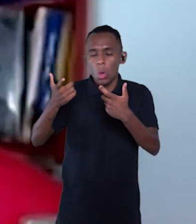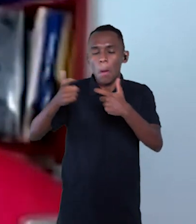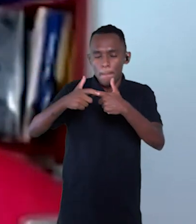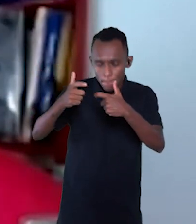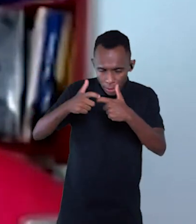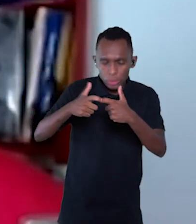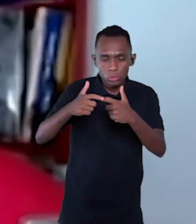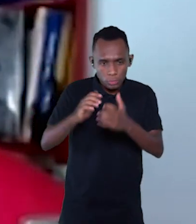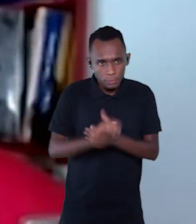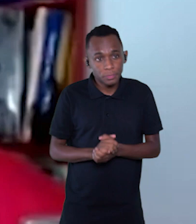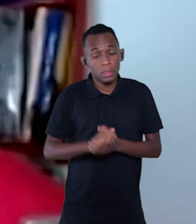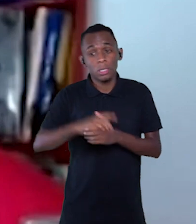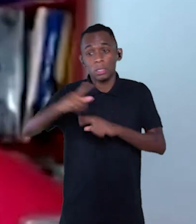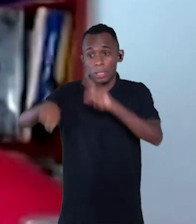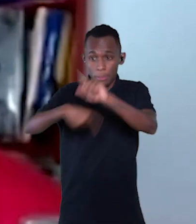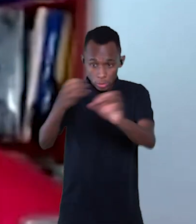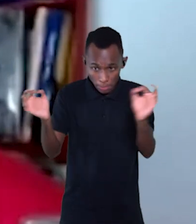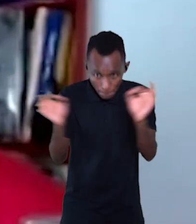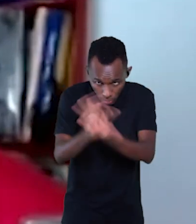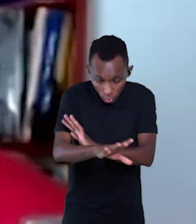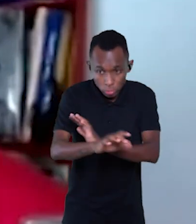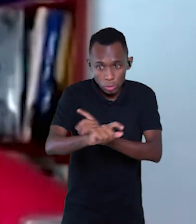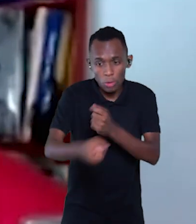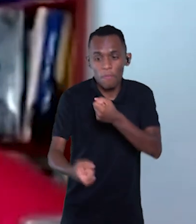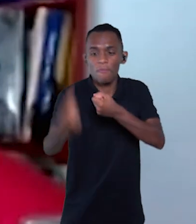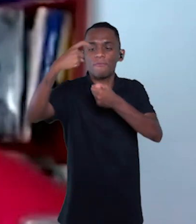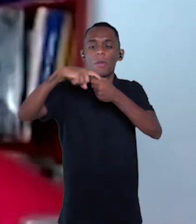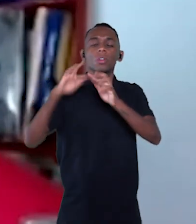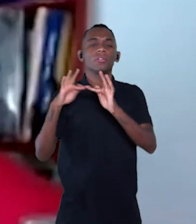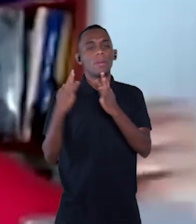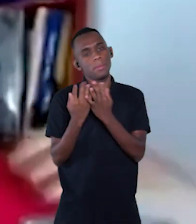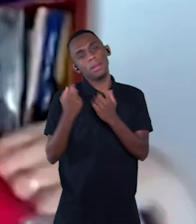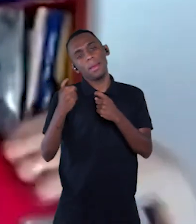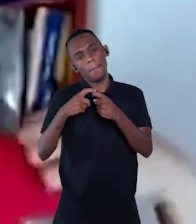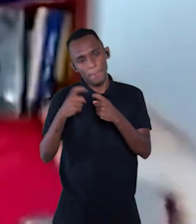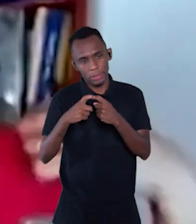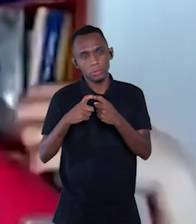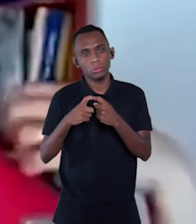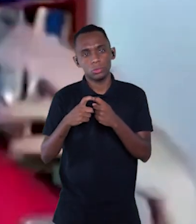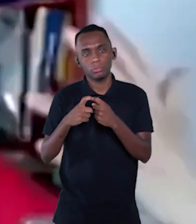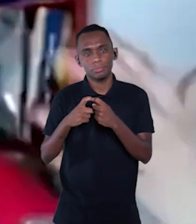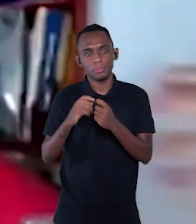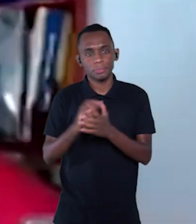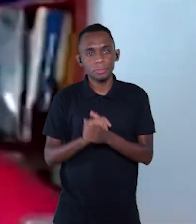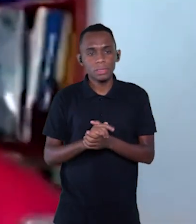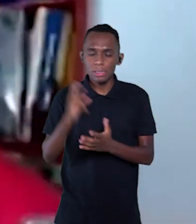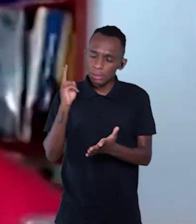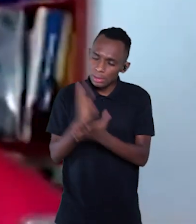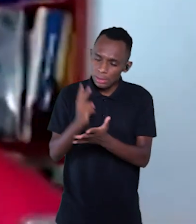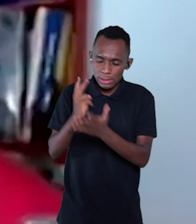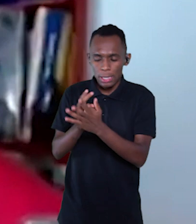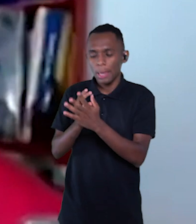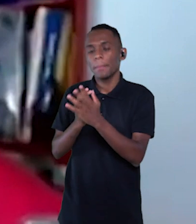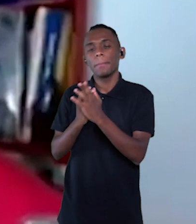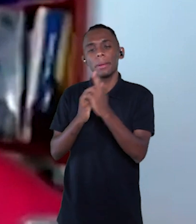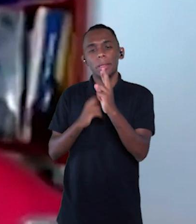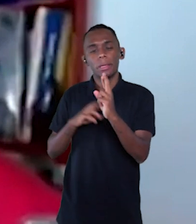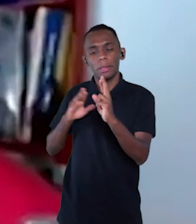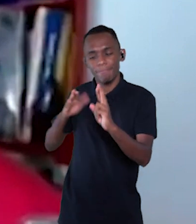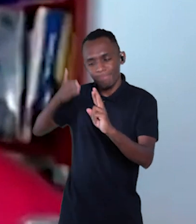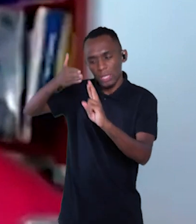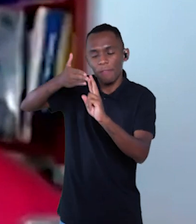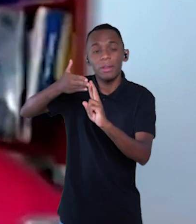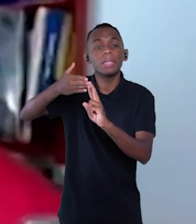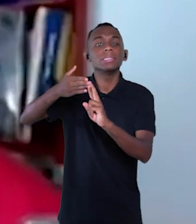aquele problema e eu volto para o meu médico de família, ou seja, eu tenho um médico como referência. Isso faz toda a diferença no